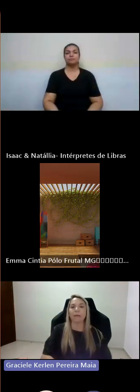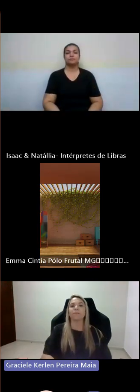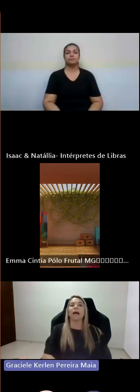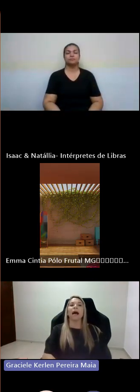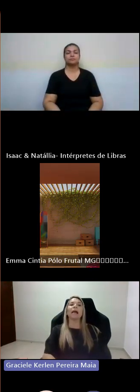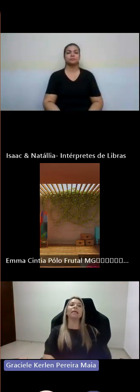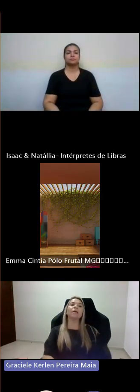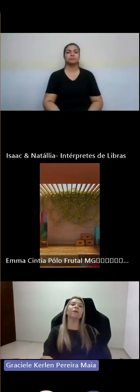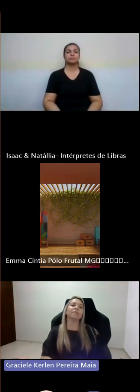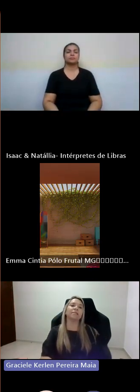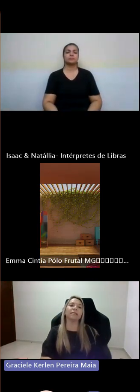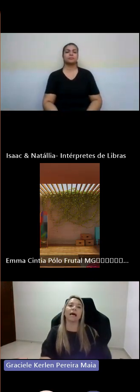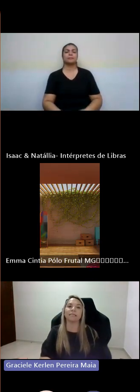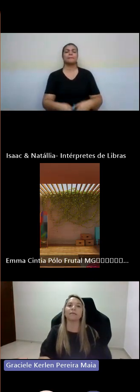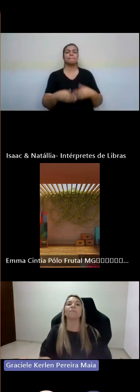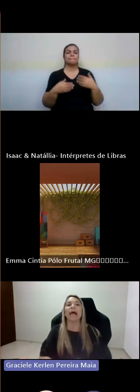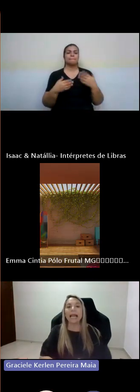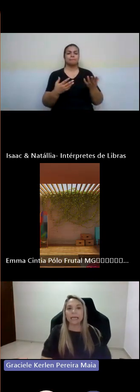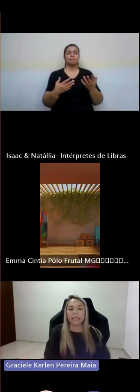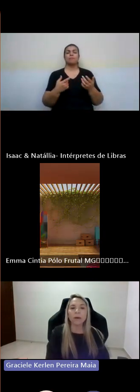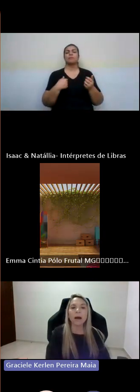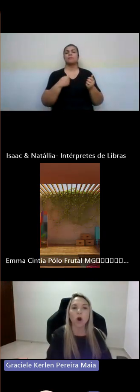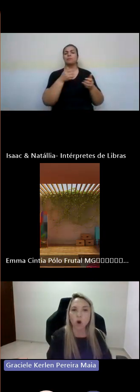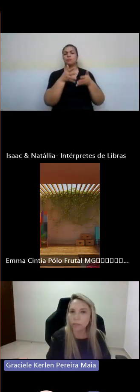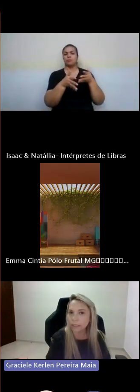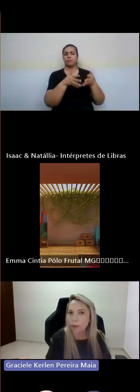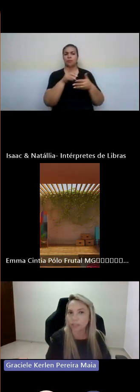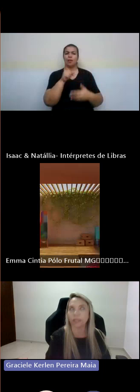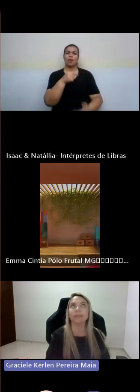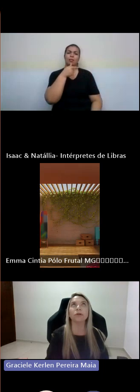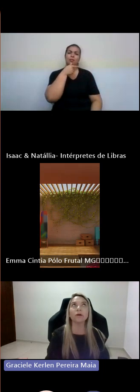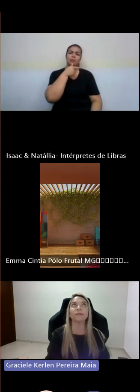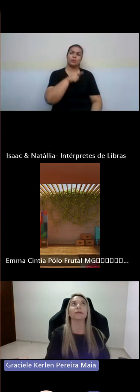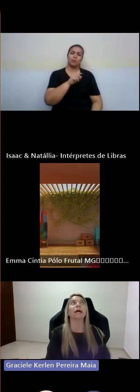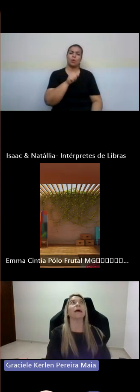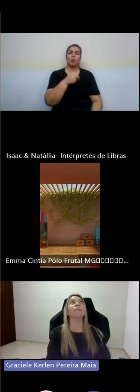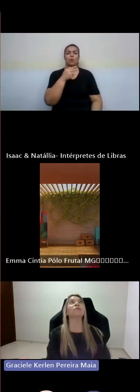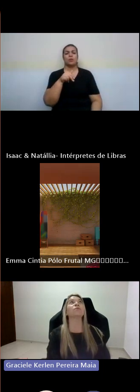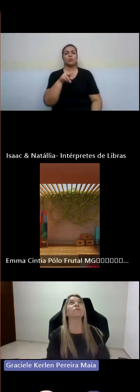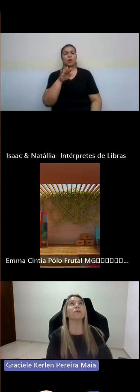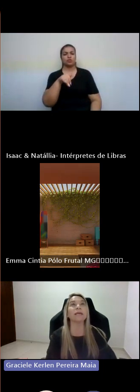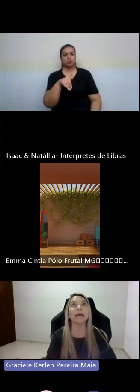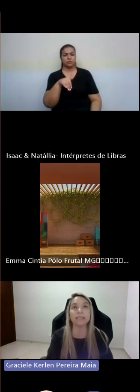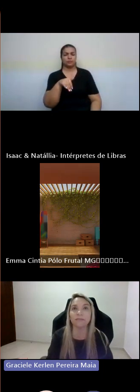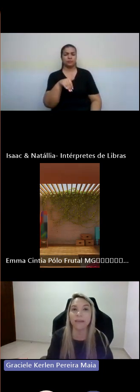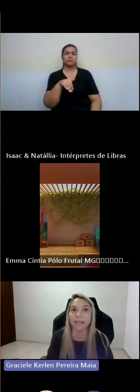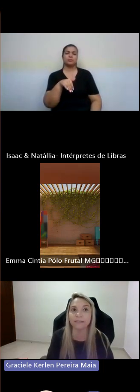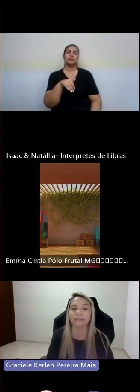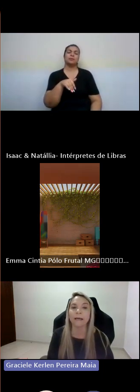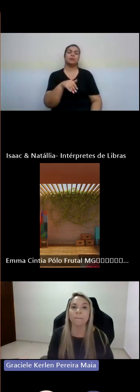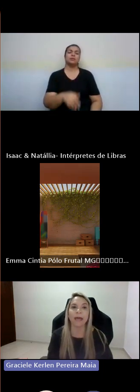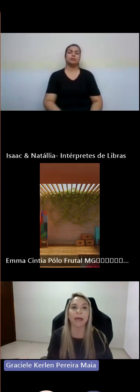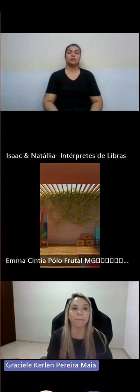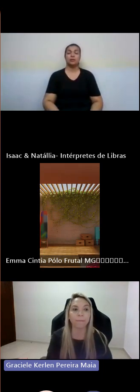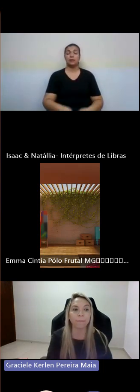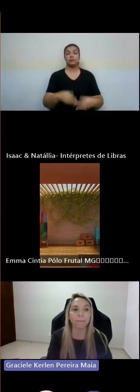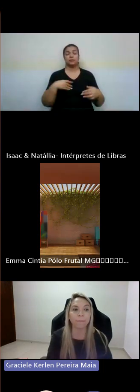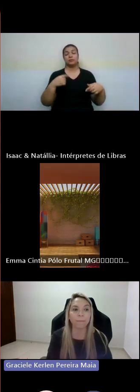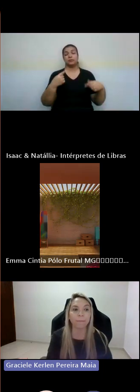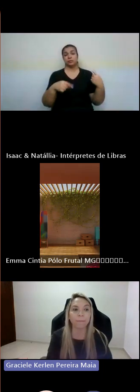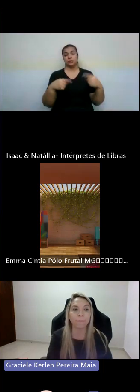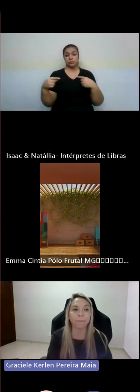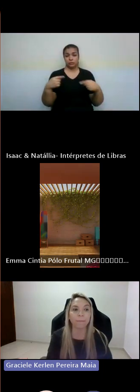Vamos lá. A língua de sinais é língua ou linguagem? Nossa, é uma discussão que às vezes,